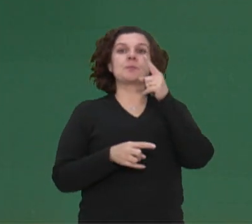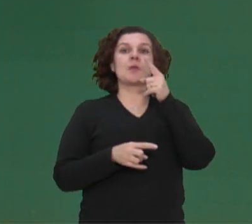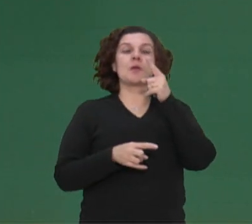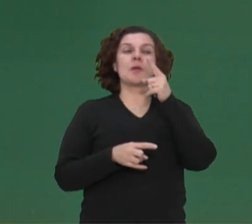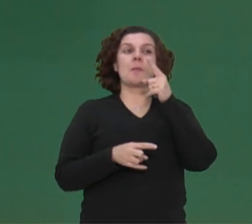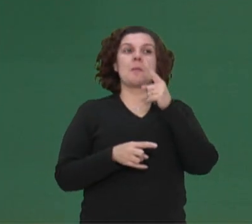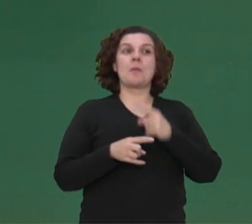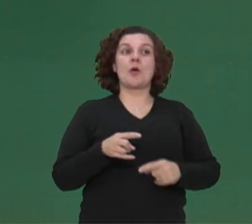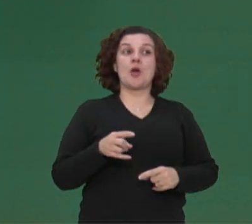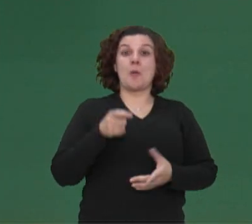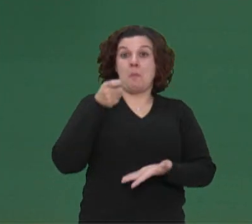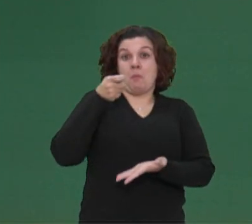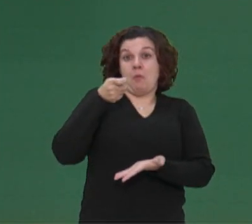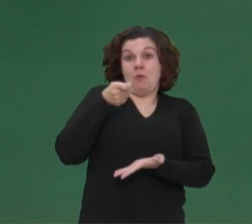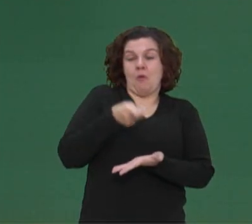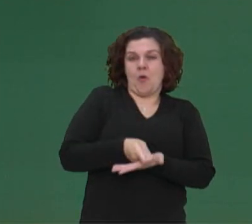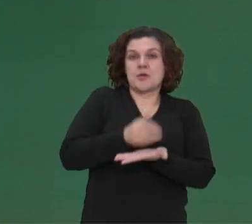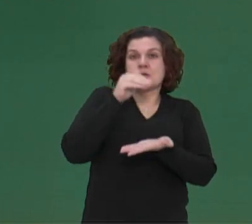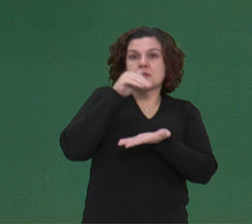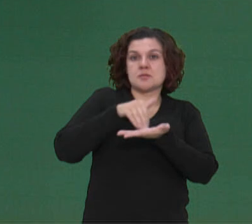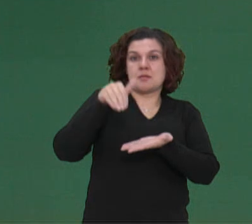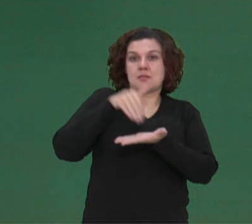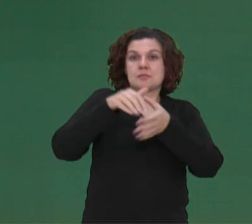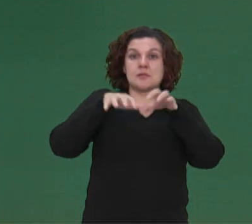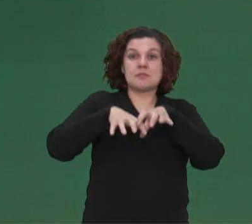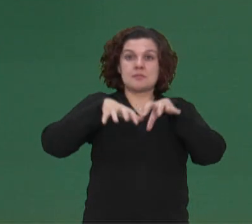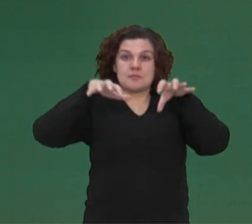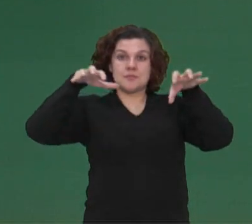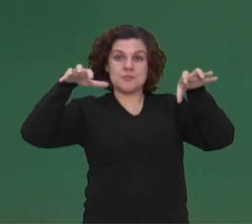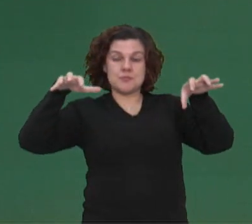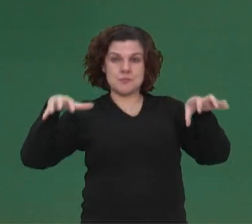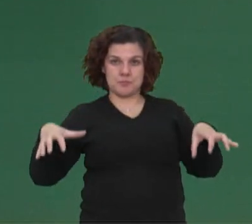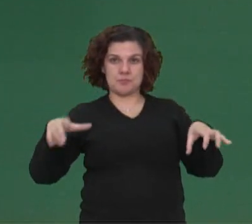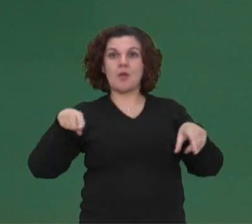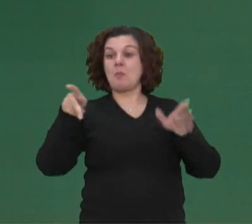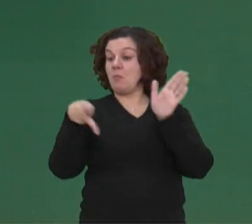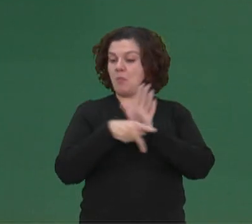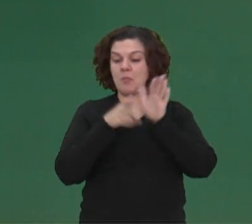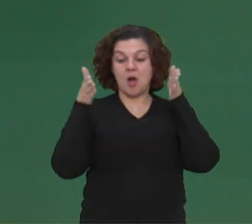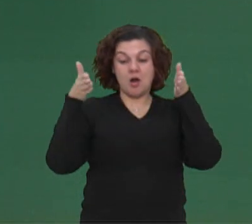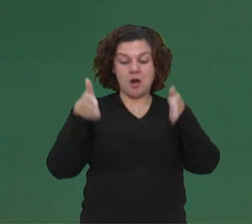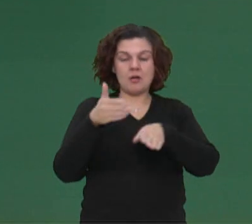do Conselho de Divisão, né, que é uma área de brancos.